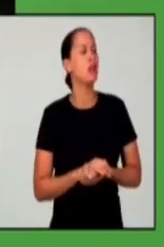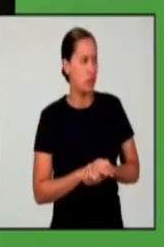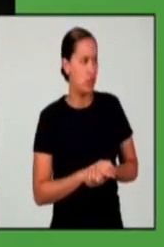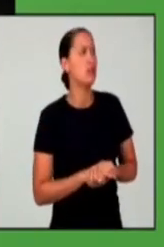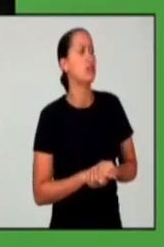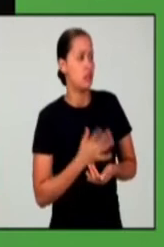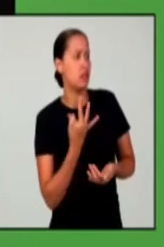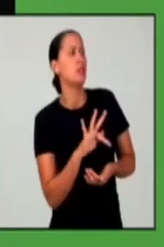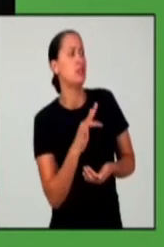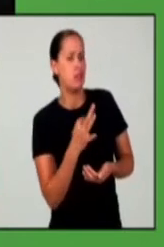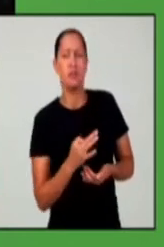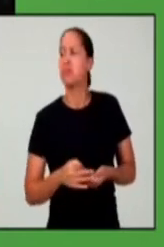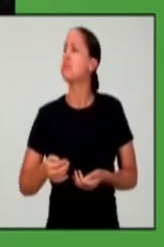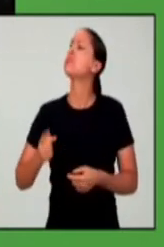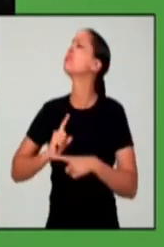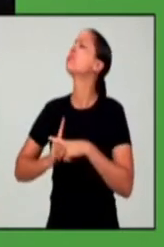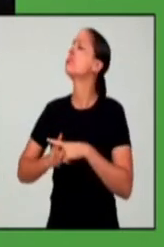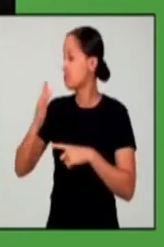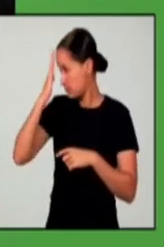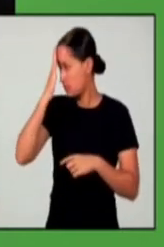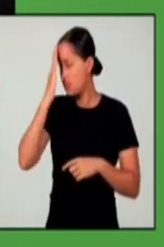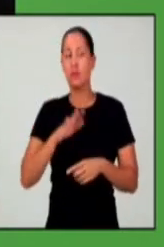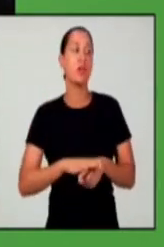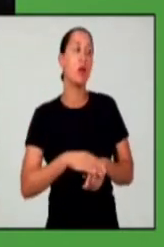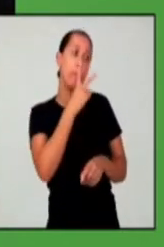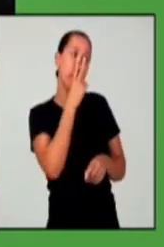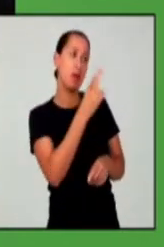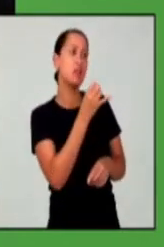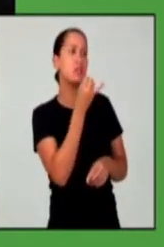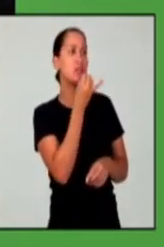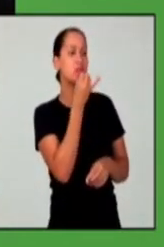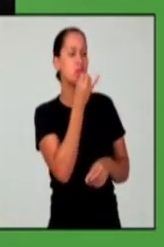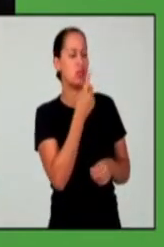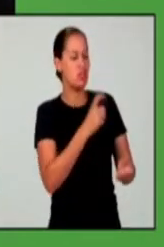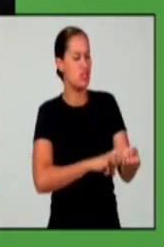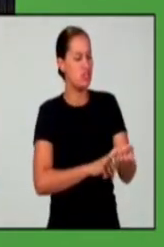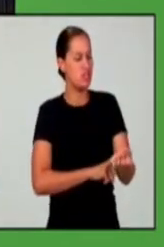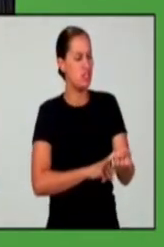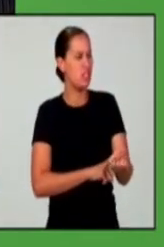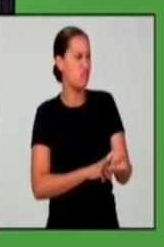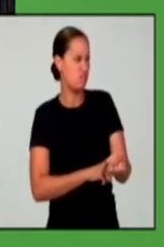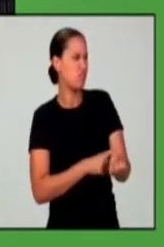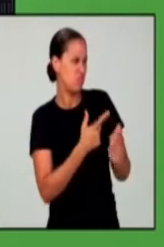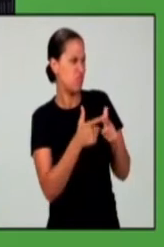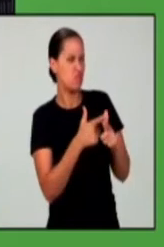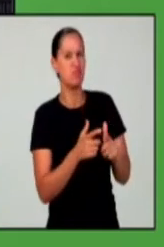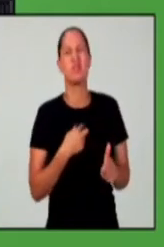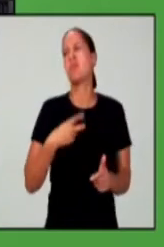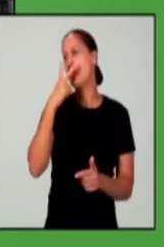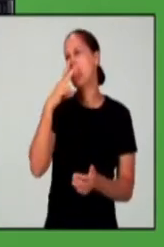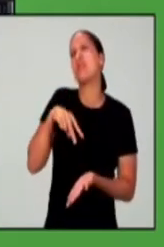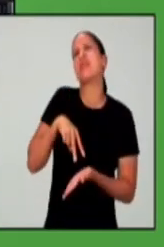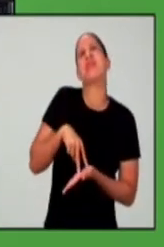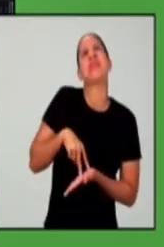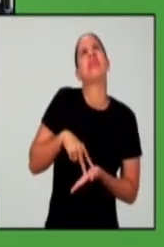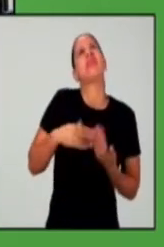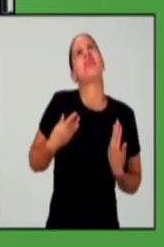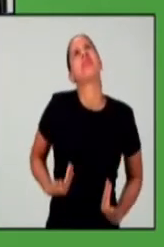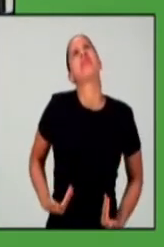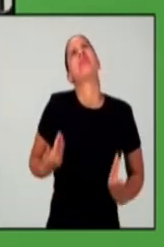Depois de um certo tempo, sim. Você sabe por que isso acontece? Eu acho que é devido a má circulação sanguínea. Penso que é o tempo que eu fico em pé,